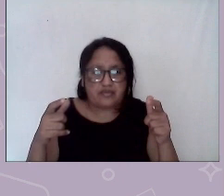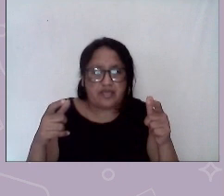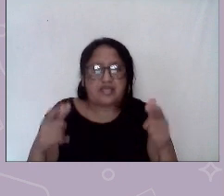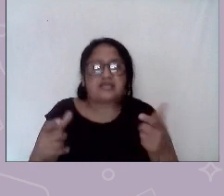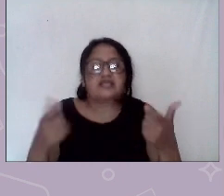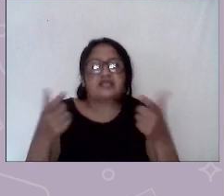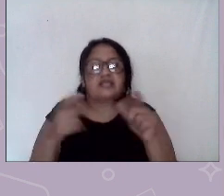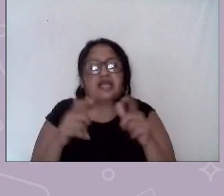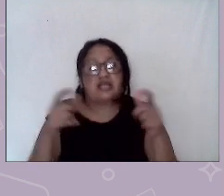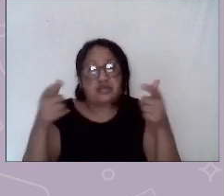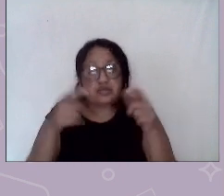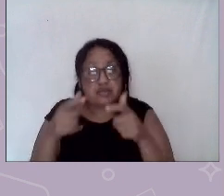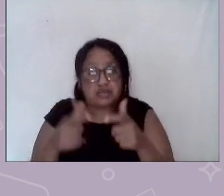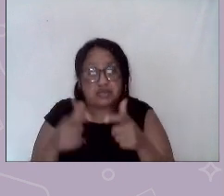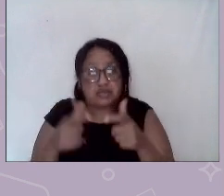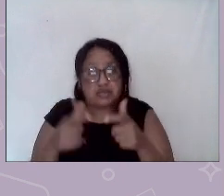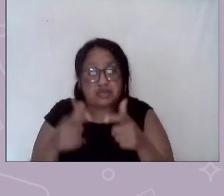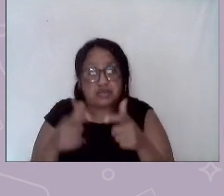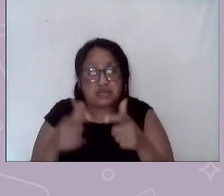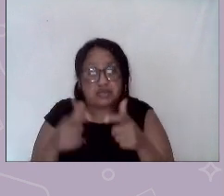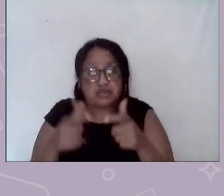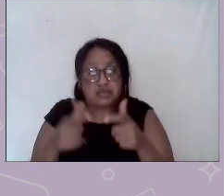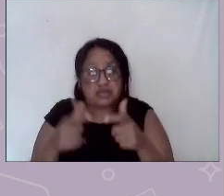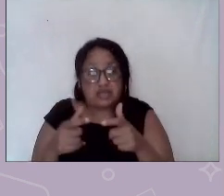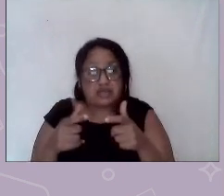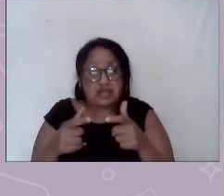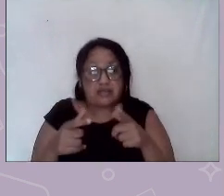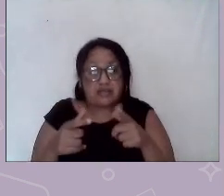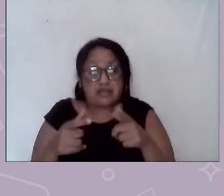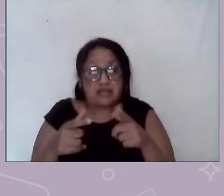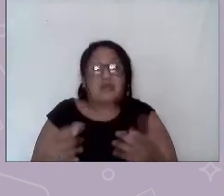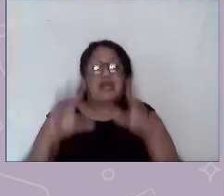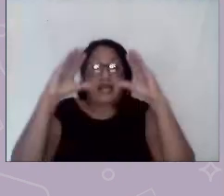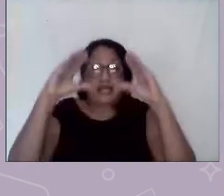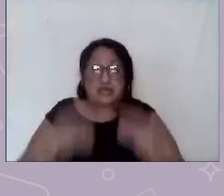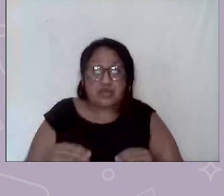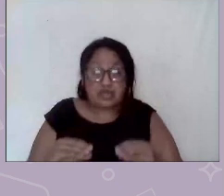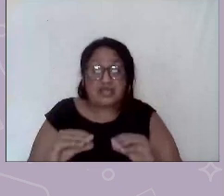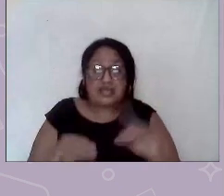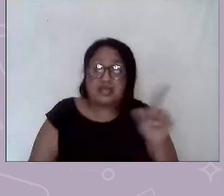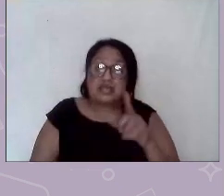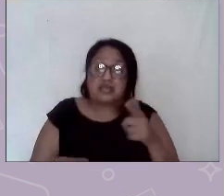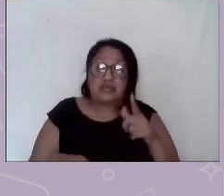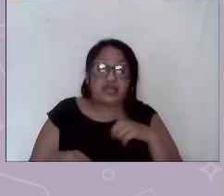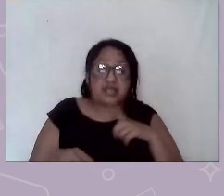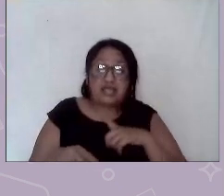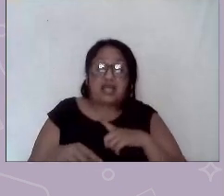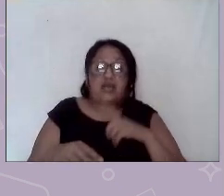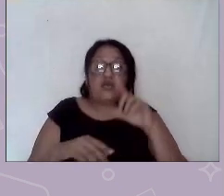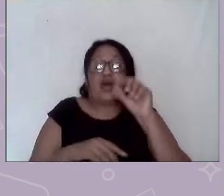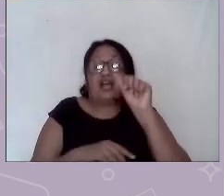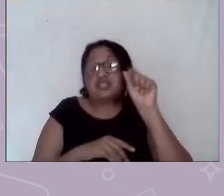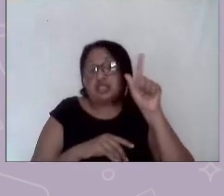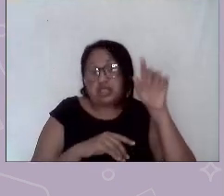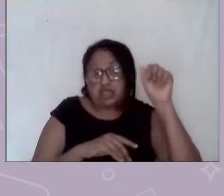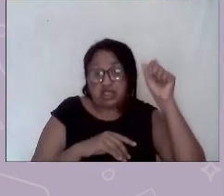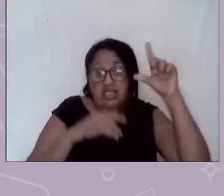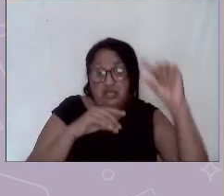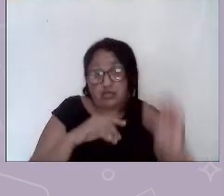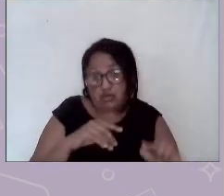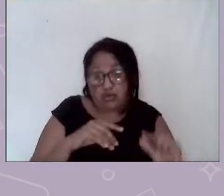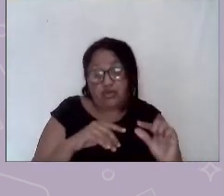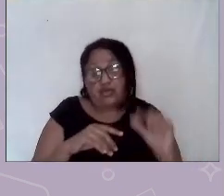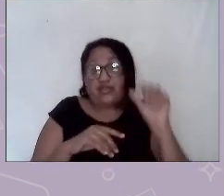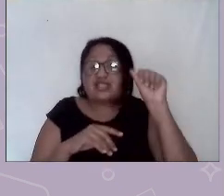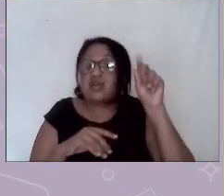ele tem o maior potencial para se reduzir então ele não vai ser o agente redutor tá certo ele vai ser o